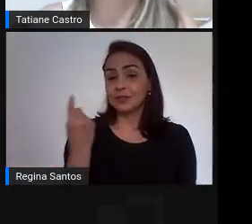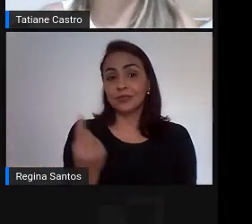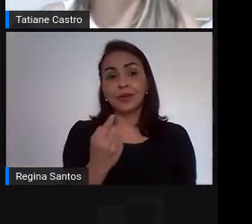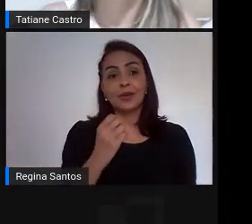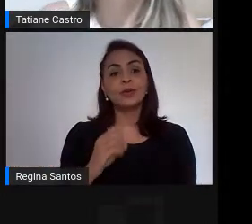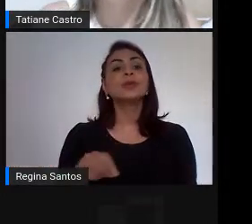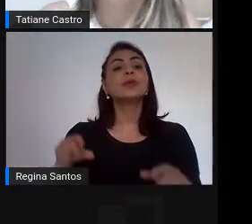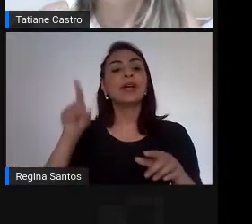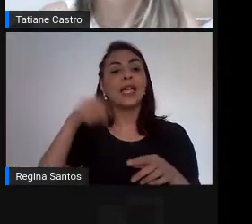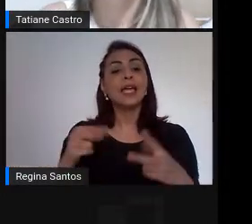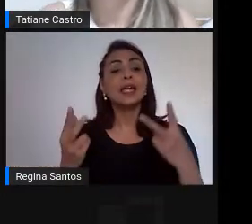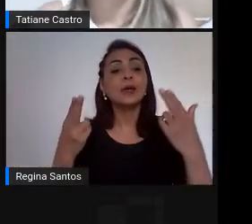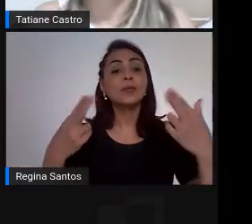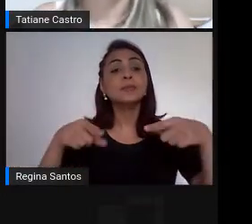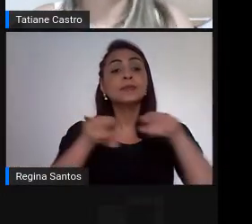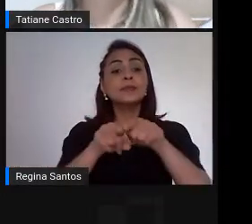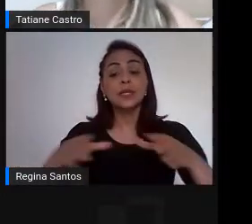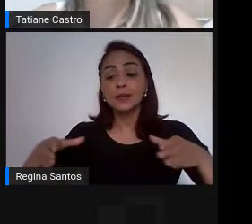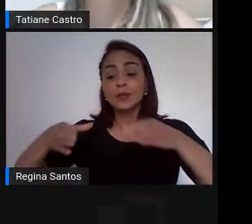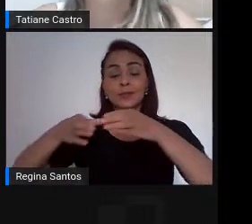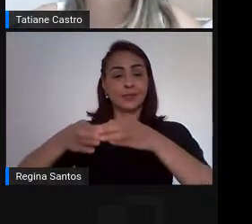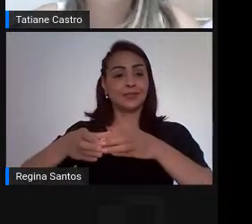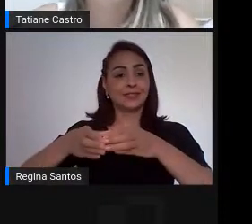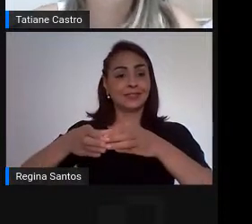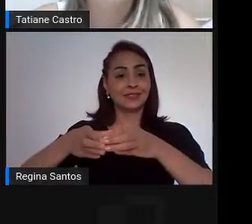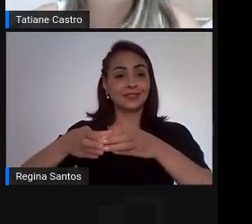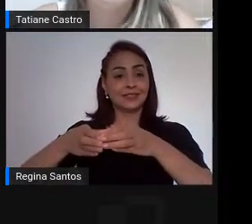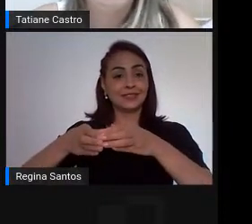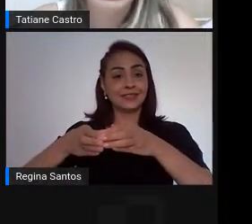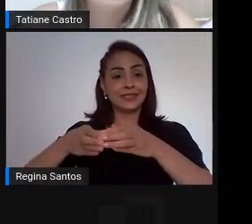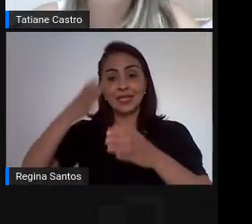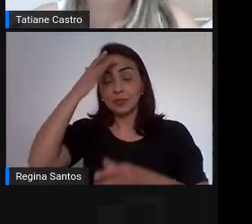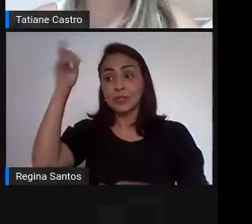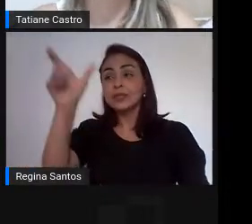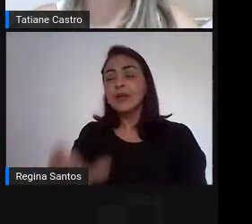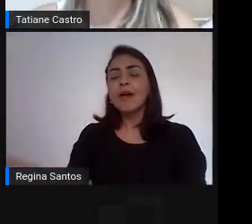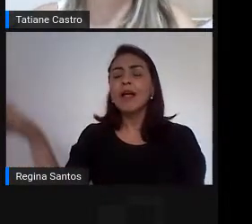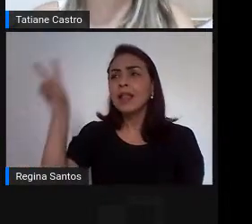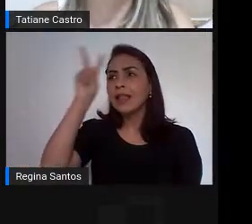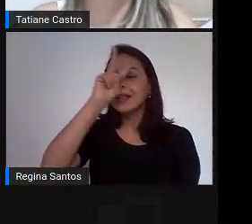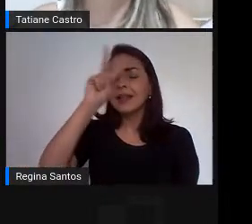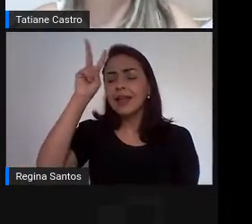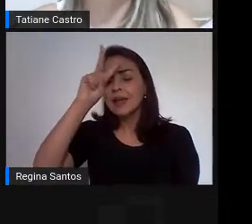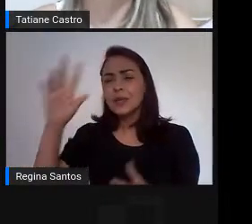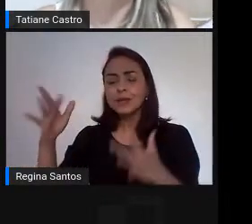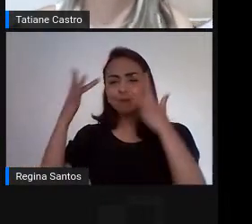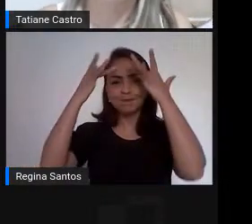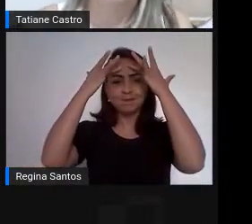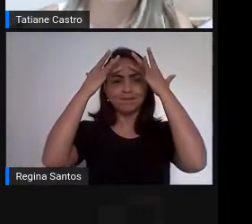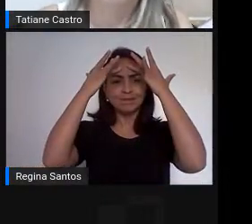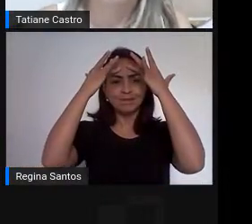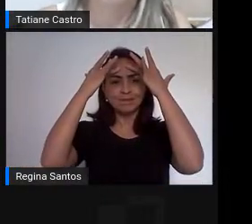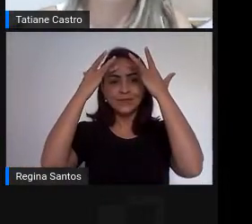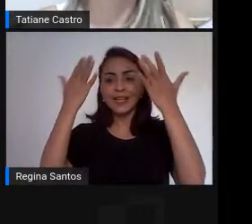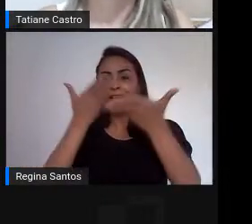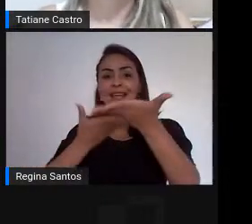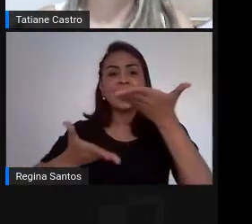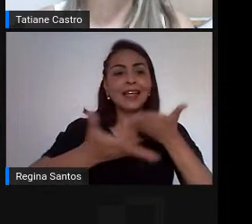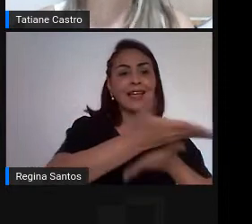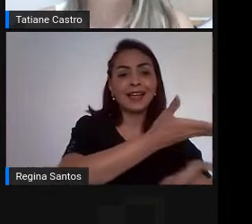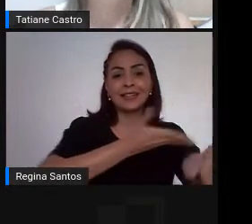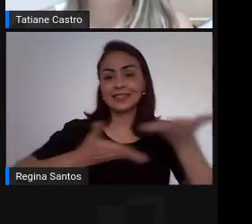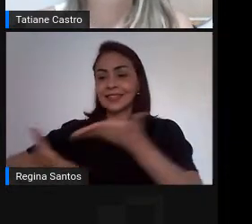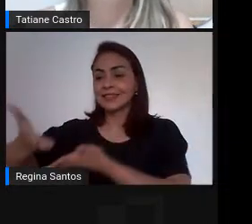sujeito, quando ele se lembra, ele se lembra de mantendo relações com todos os que estavam à sua volta